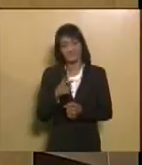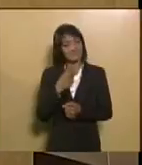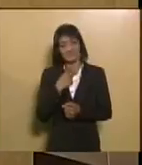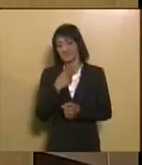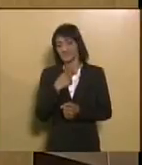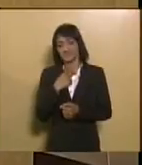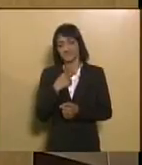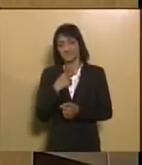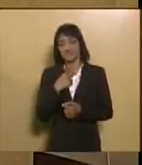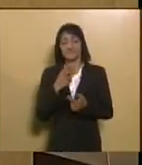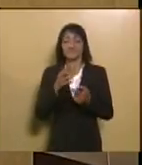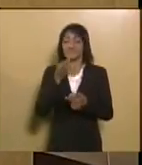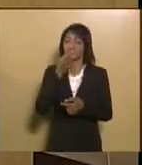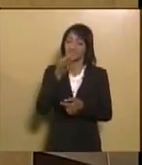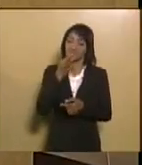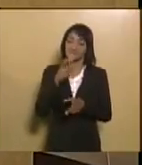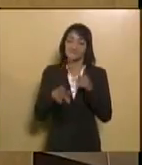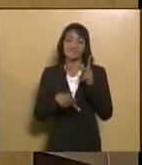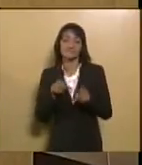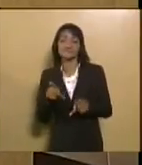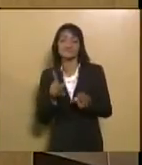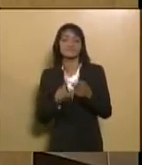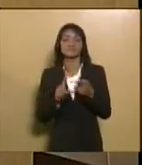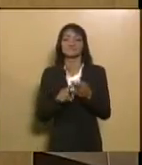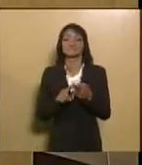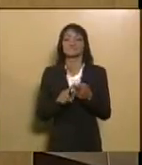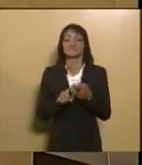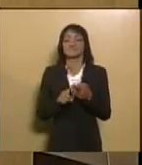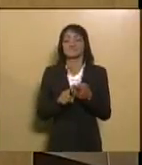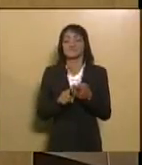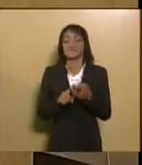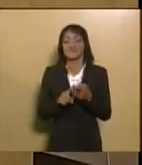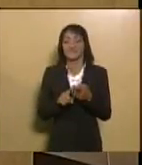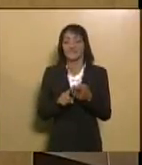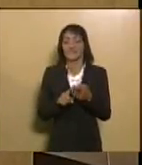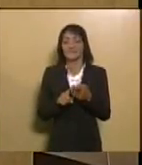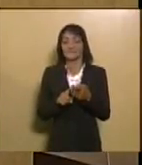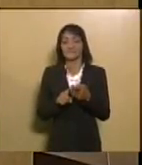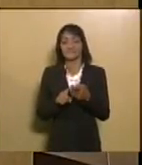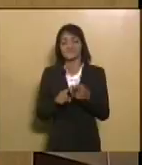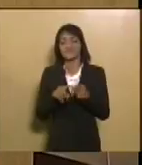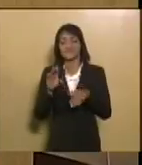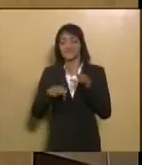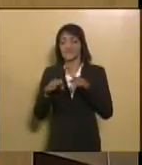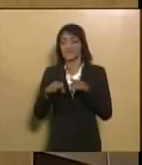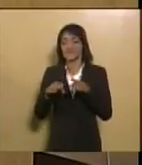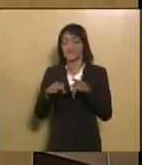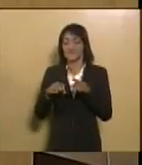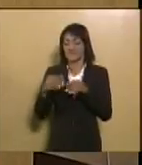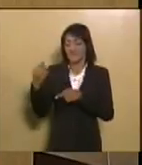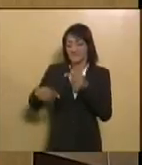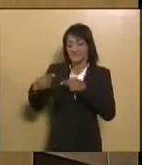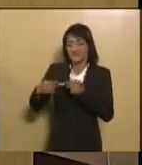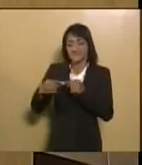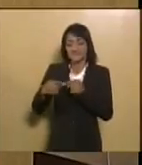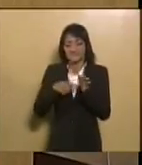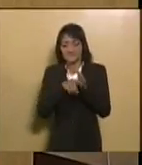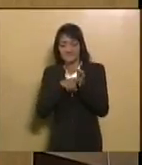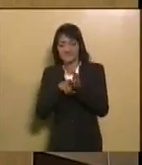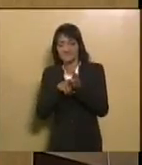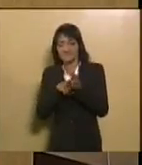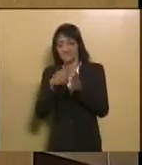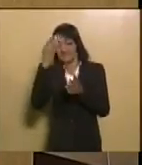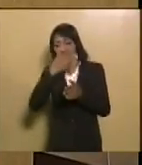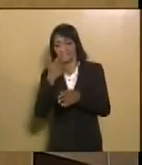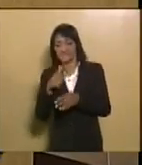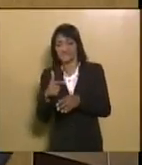nem sempre podemos seguir qualquer análise política sem maiores fundamentações.